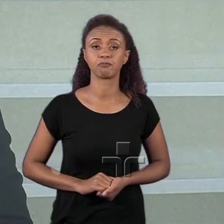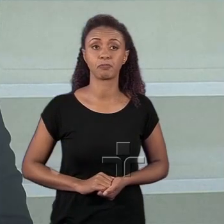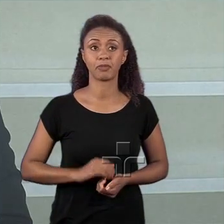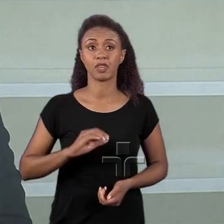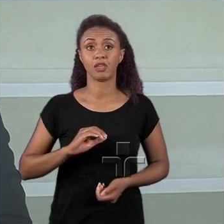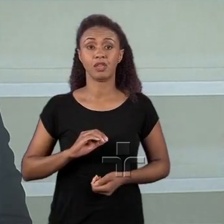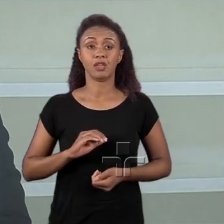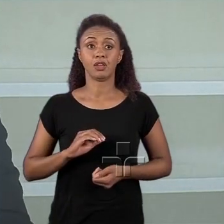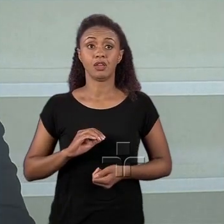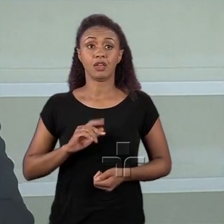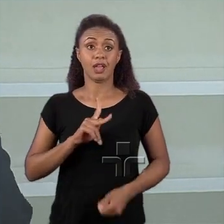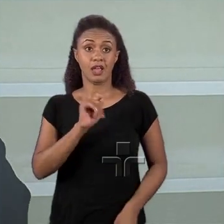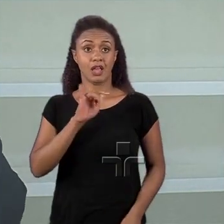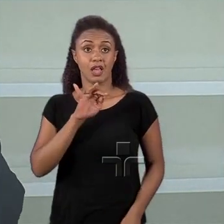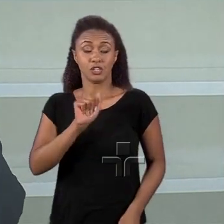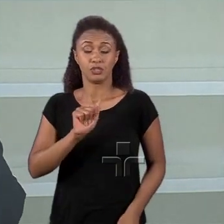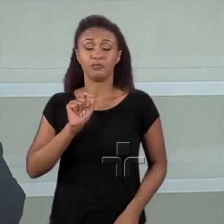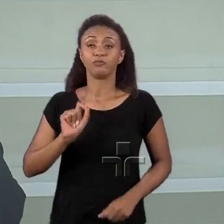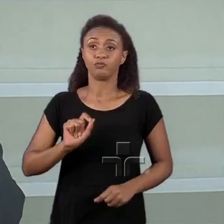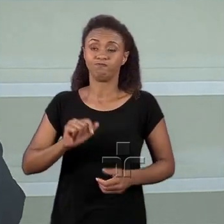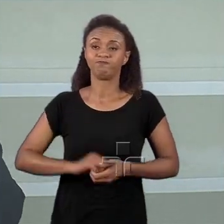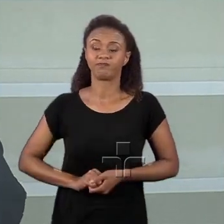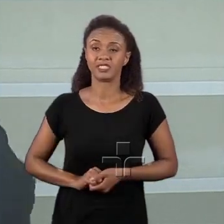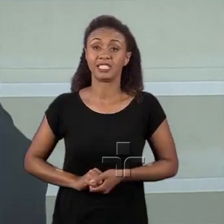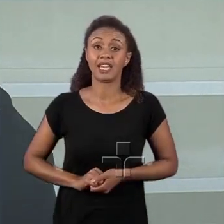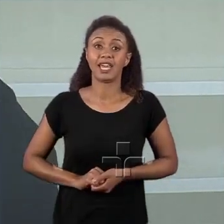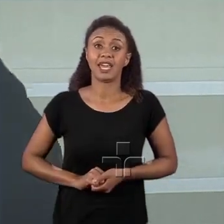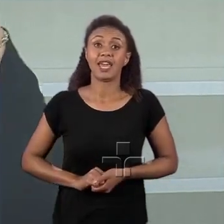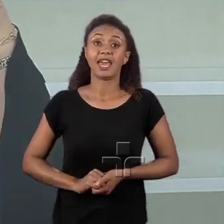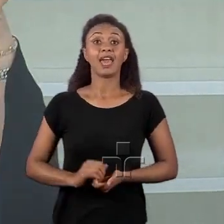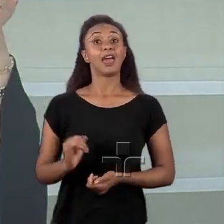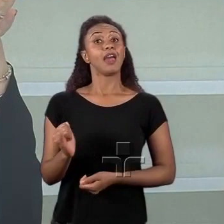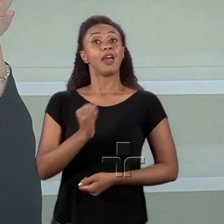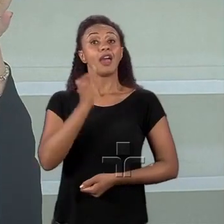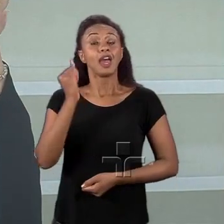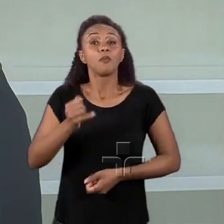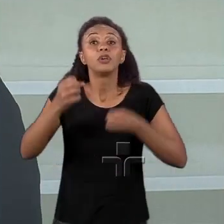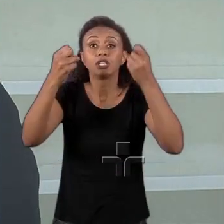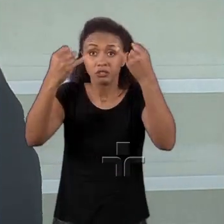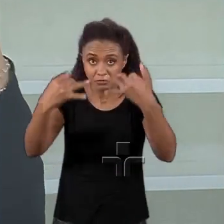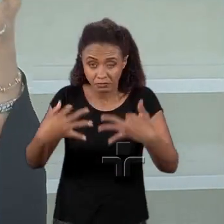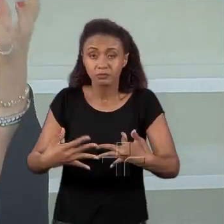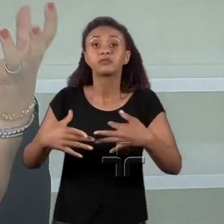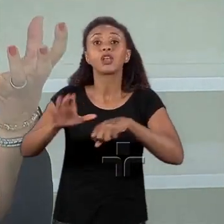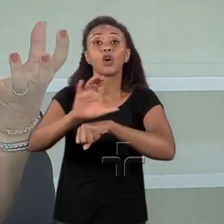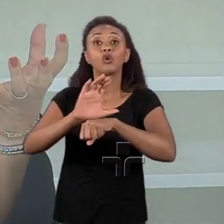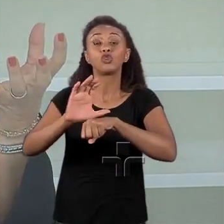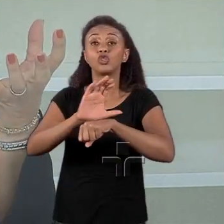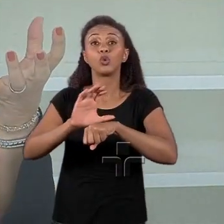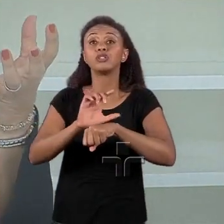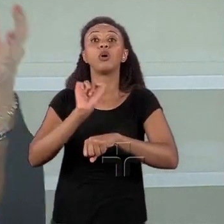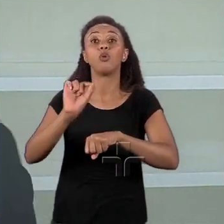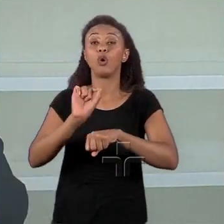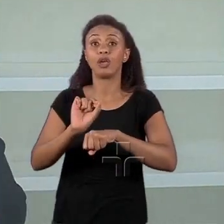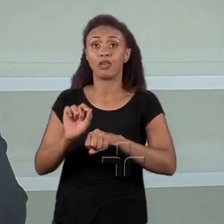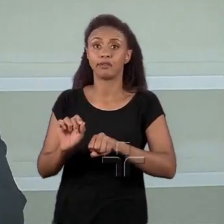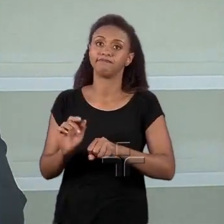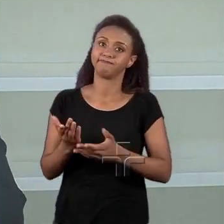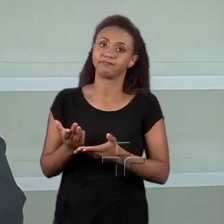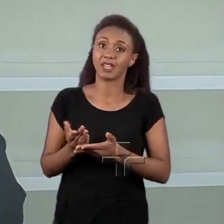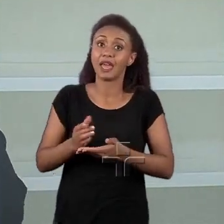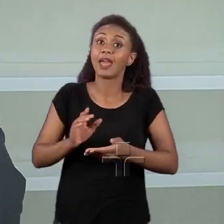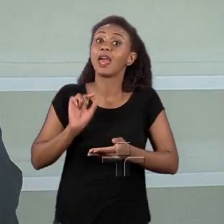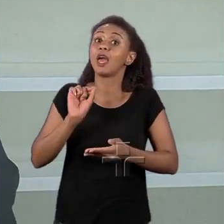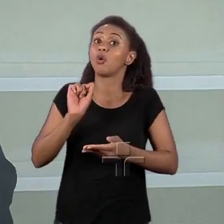esclarecer que na Constituição, que é o livro maior, é a Bíblia do povo brasileiro, a Constituição